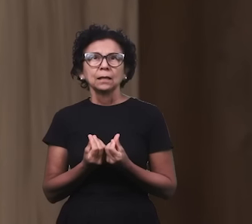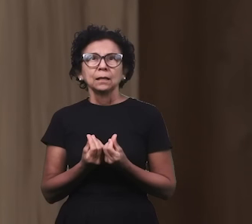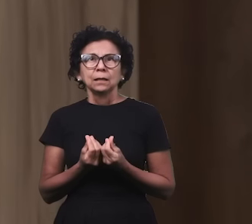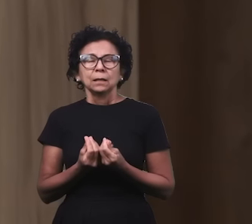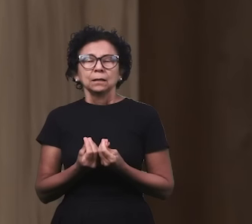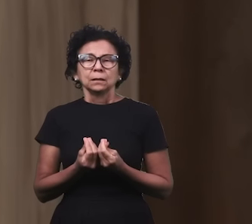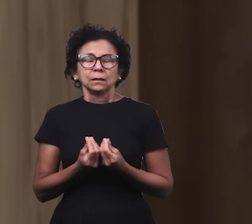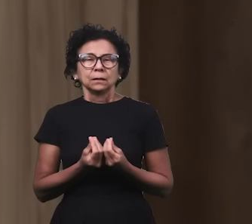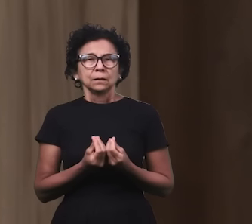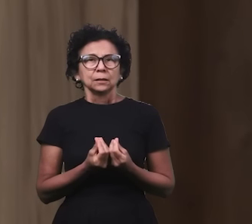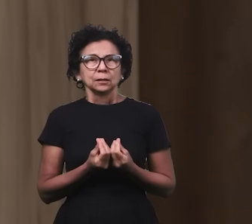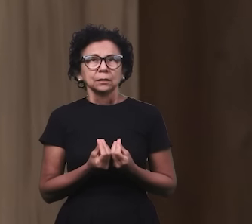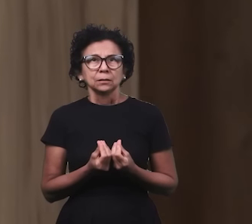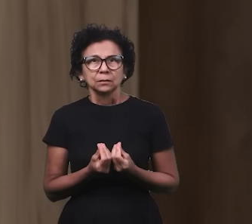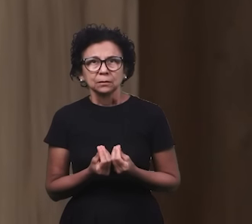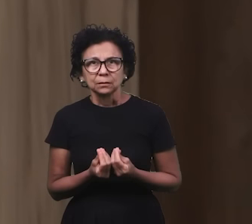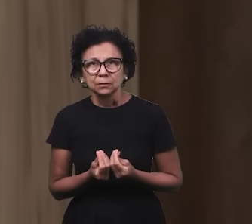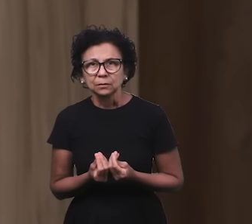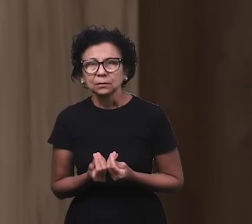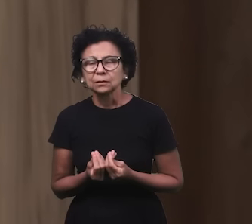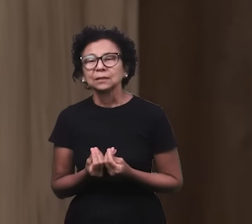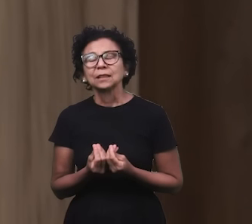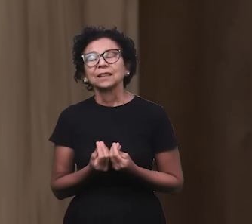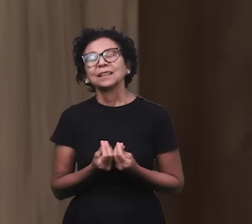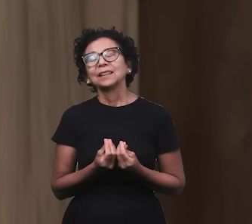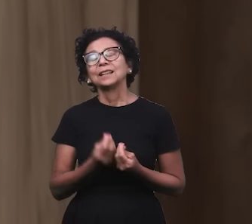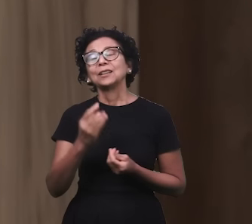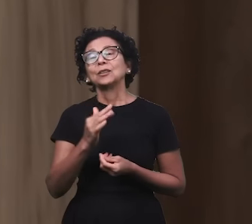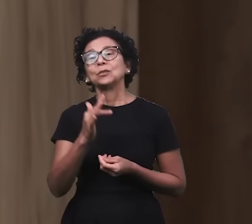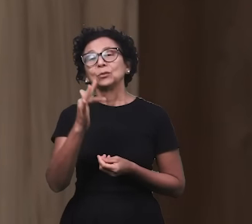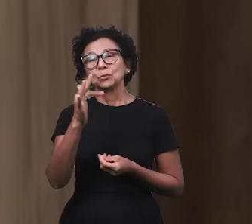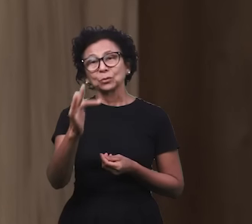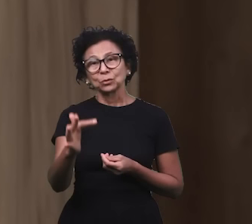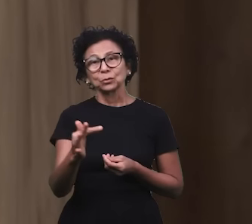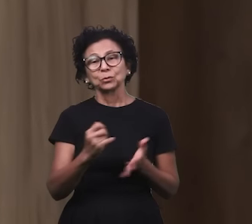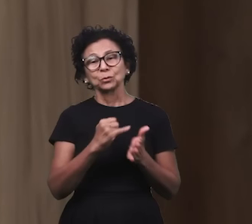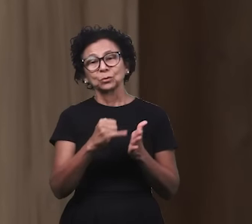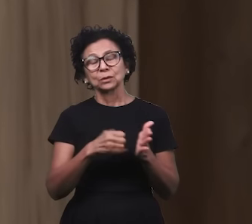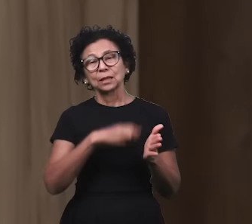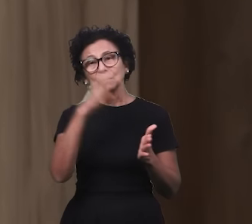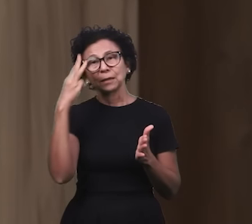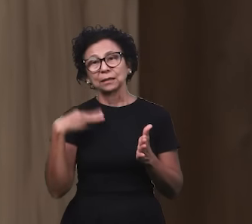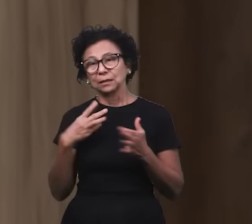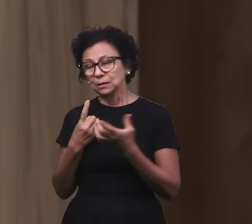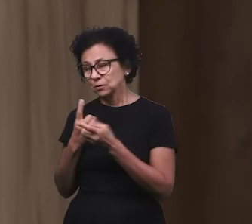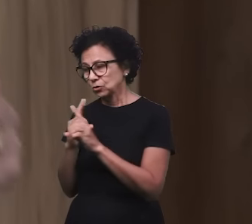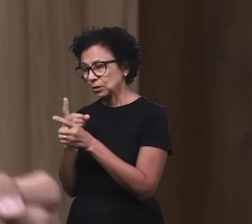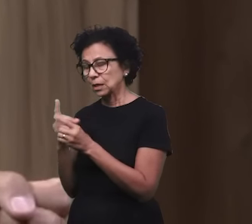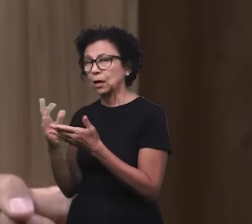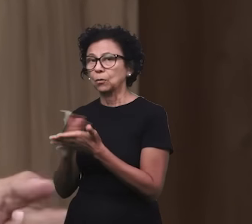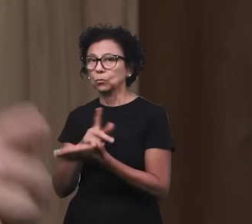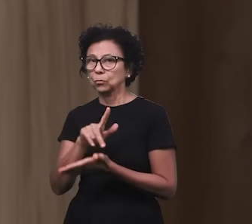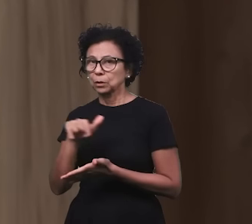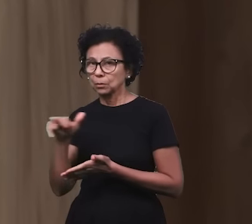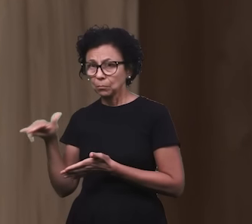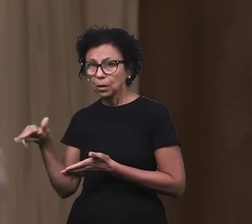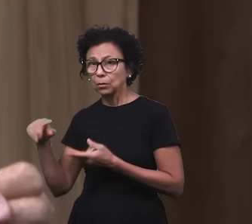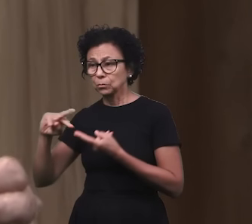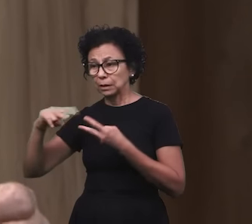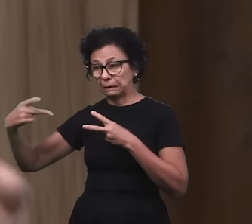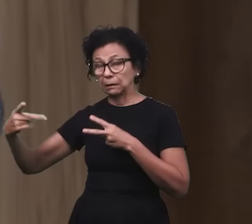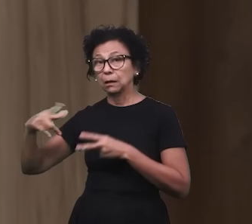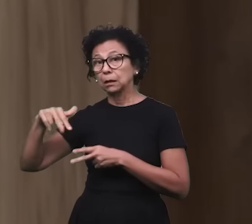à parte, eles vieram a se tornar seus discípulos, não é? E os irmãos de Jesus, alguns